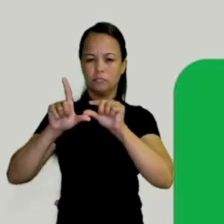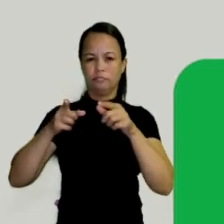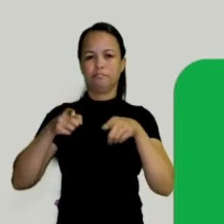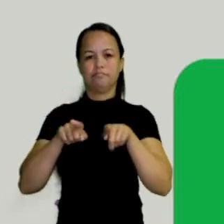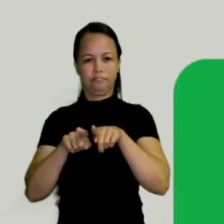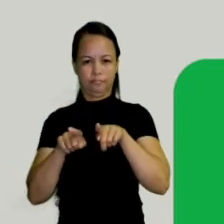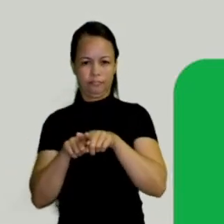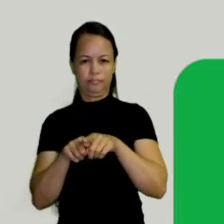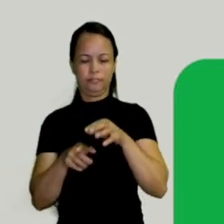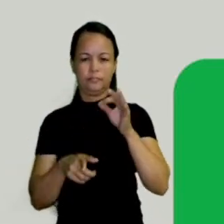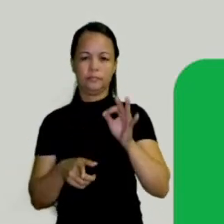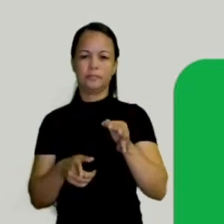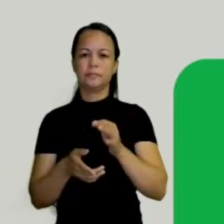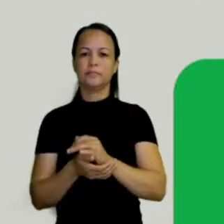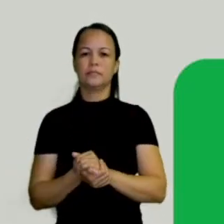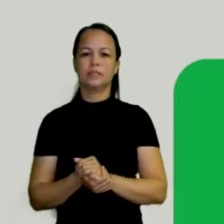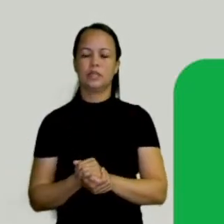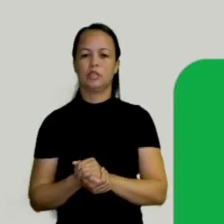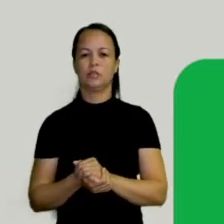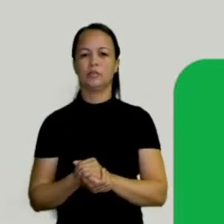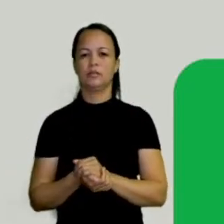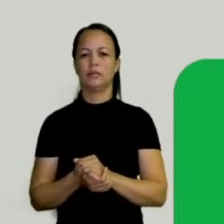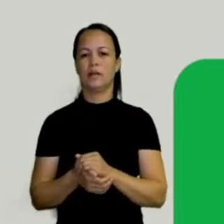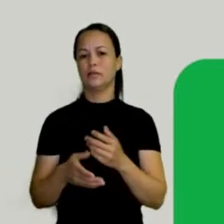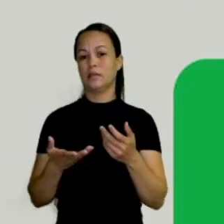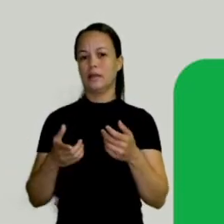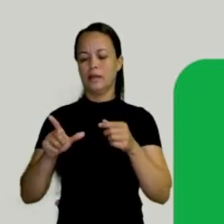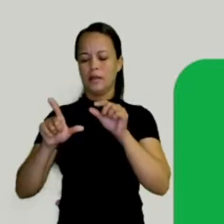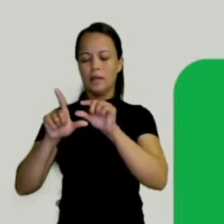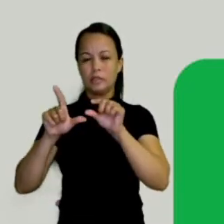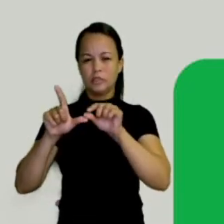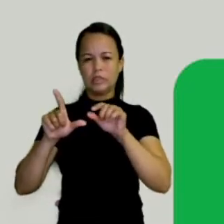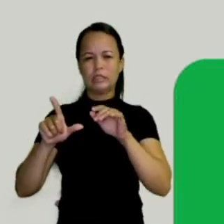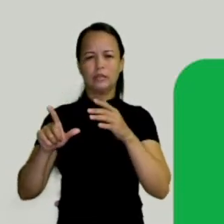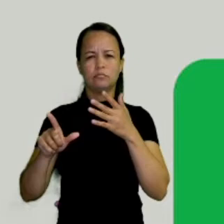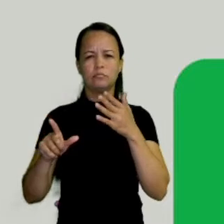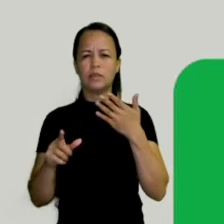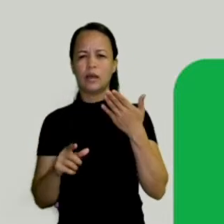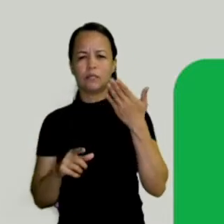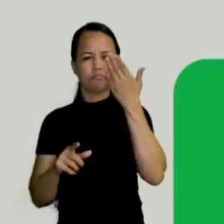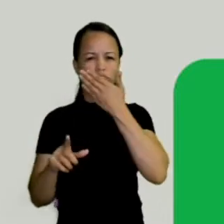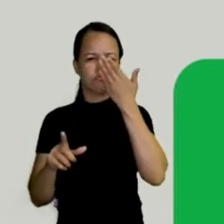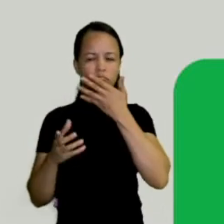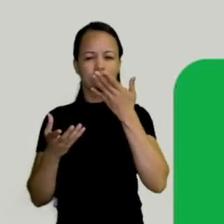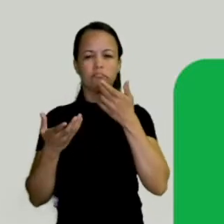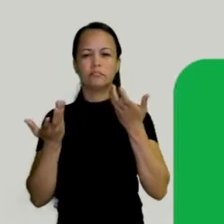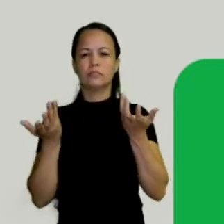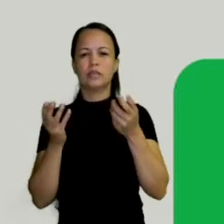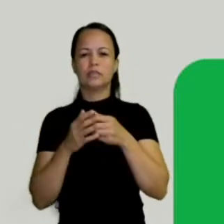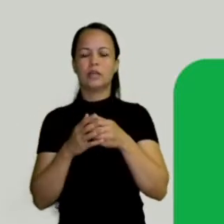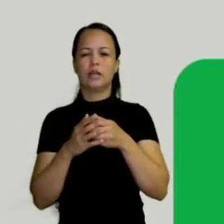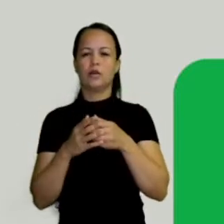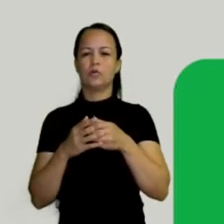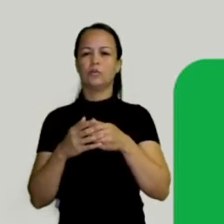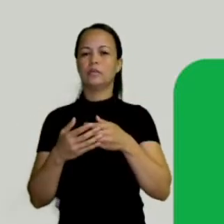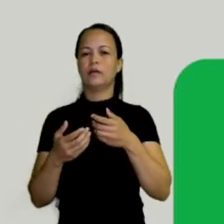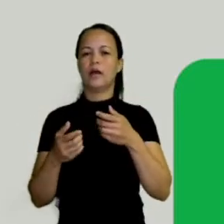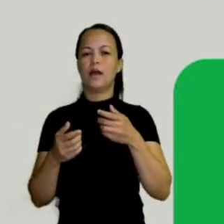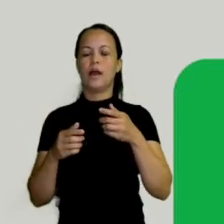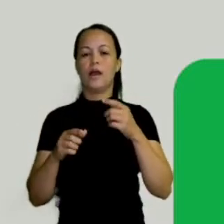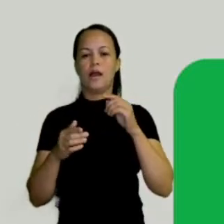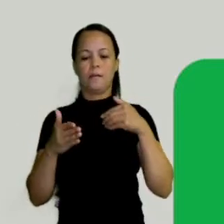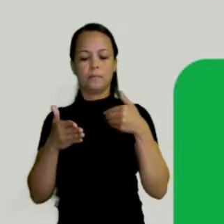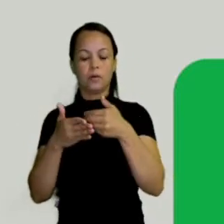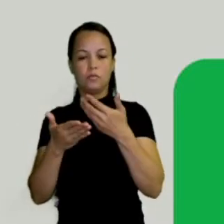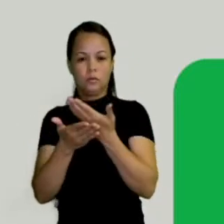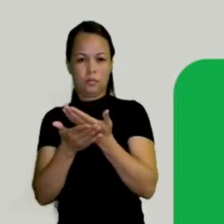tá certo? Mas a legenda ficou um pouquinho fracassada e na próxima aula, se possível, eu consigo até colocar isso para vocês. Mas aqui a gente